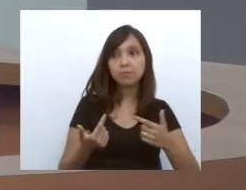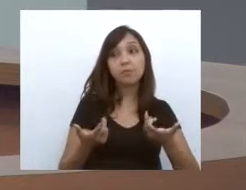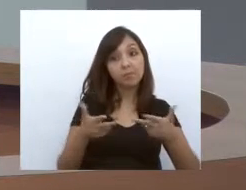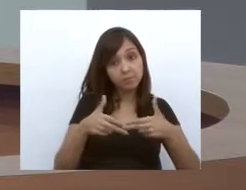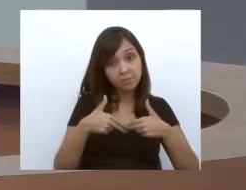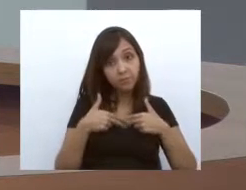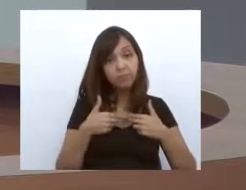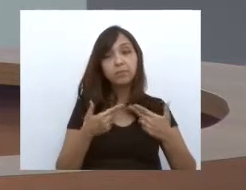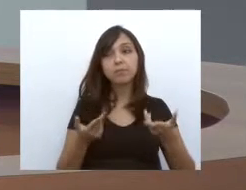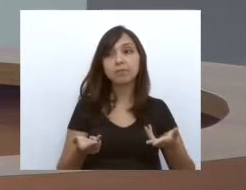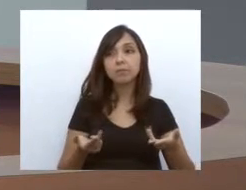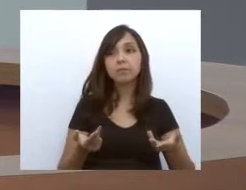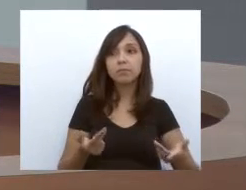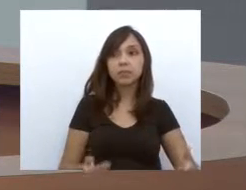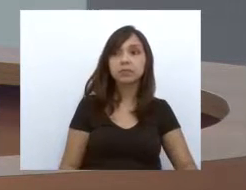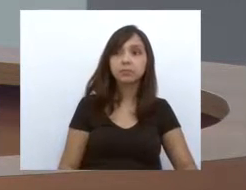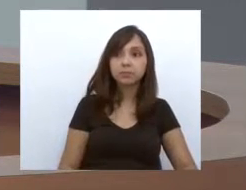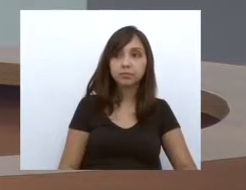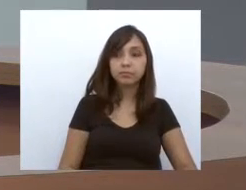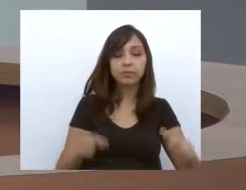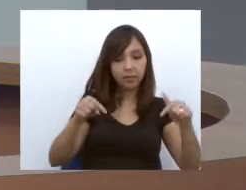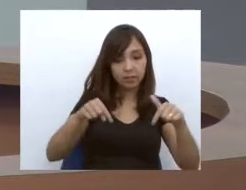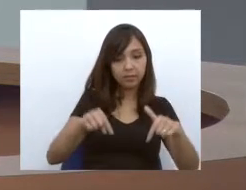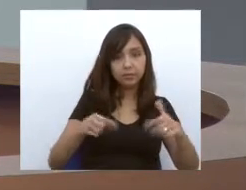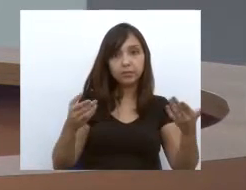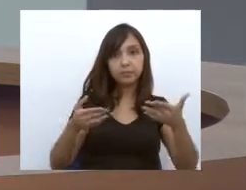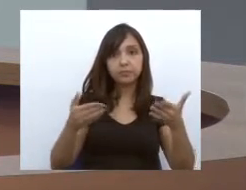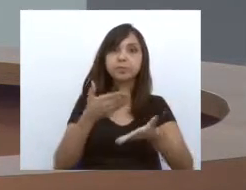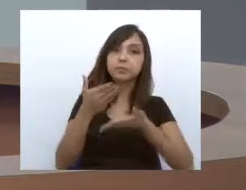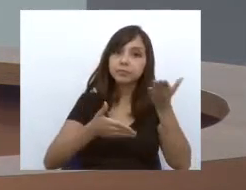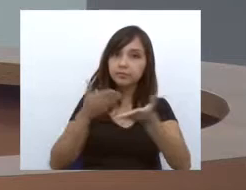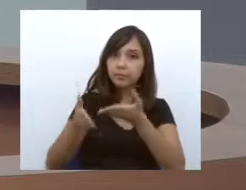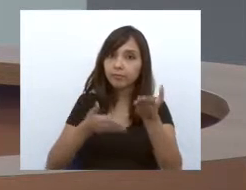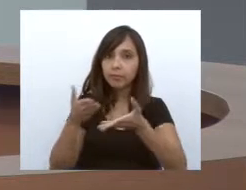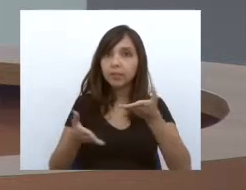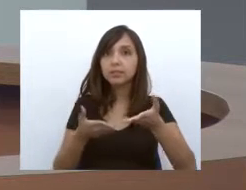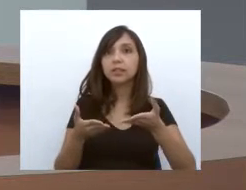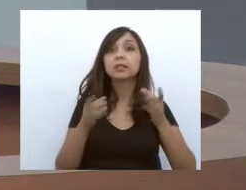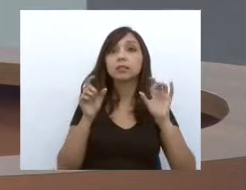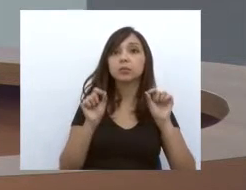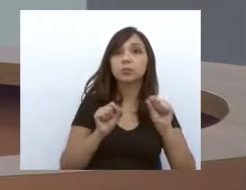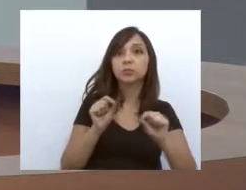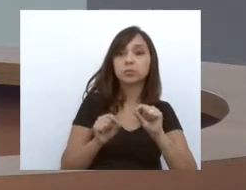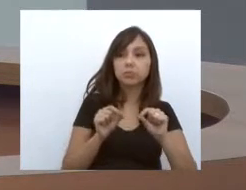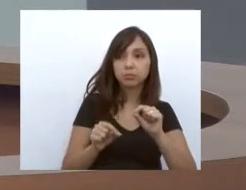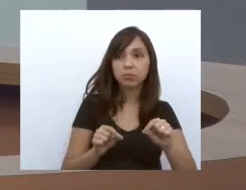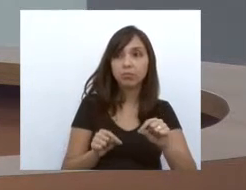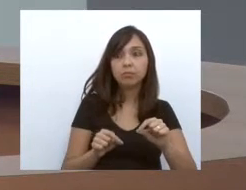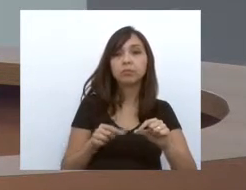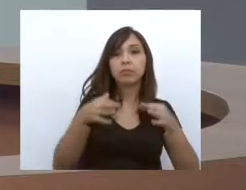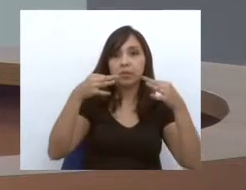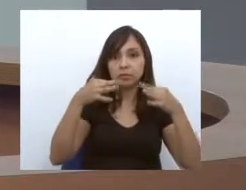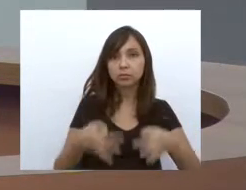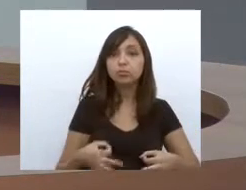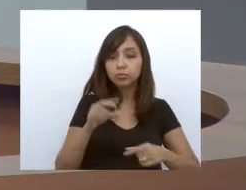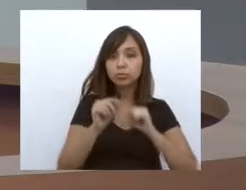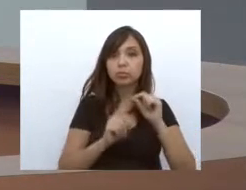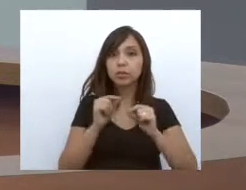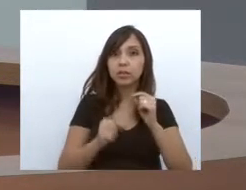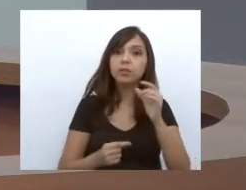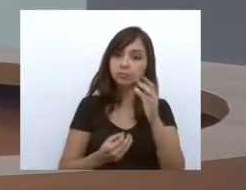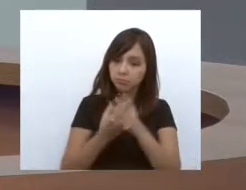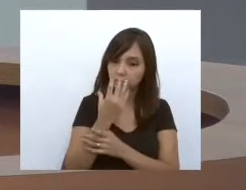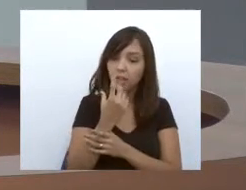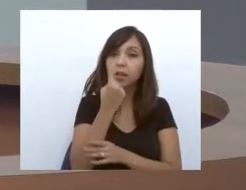Portanto, vamos aqui tratar da seguinte questão. É justo que se abra